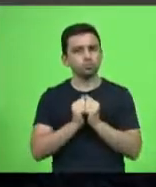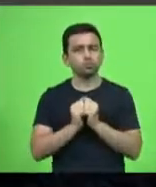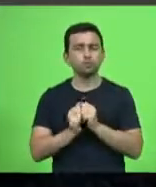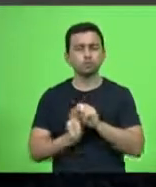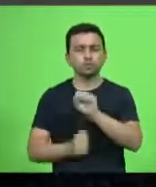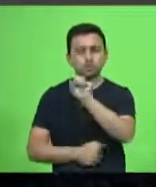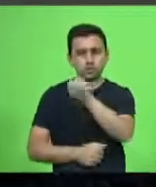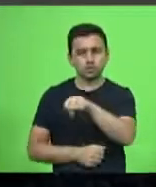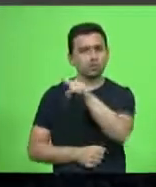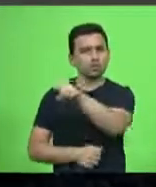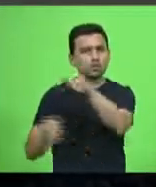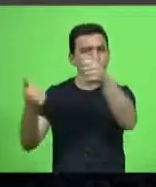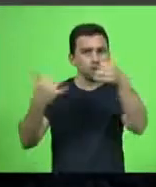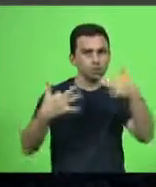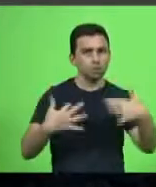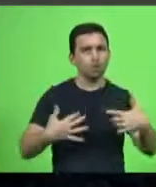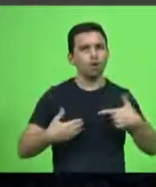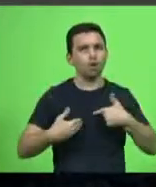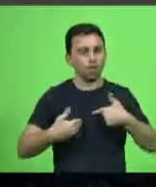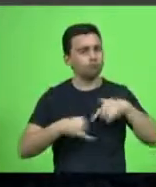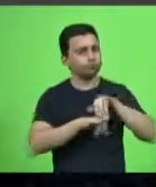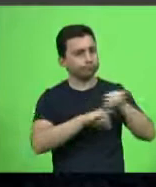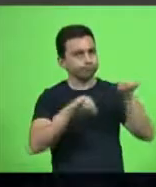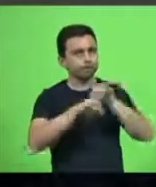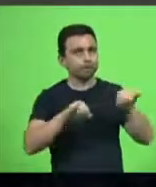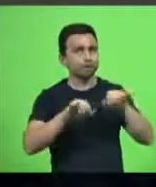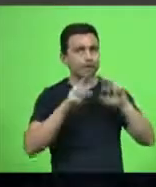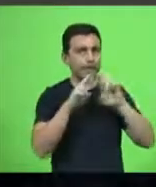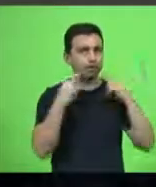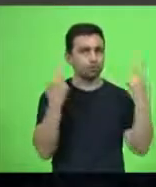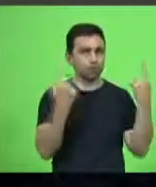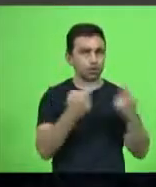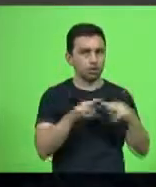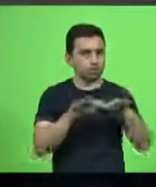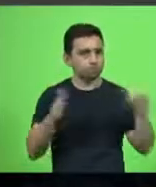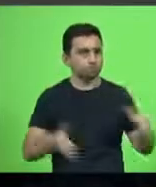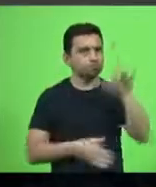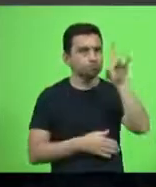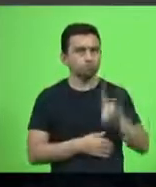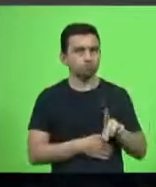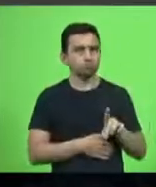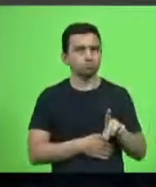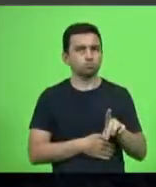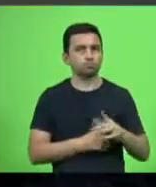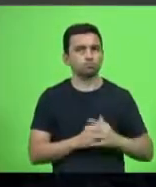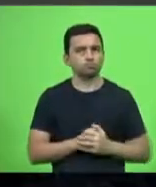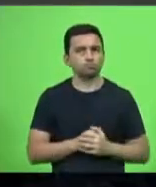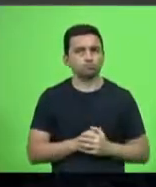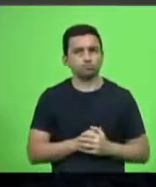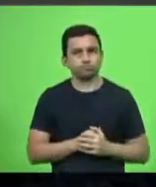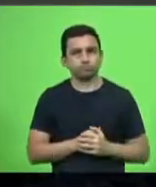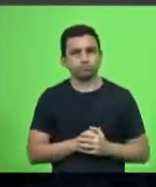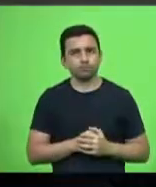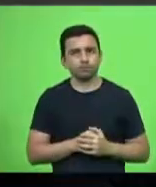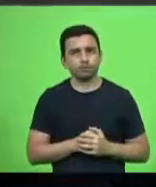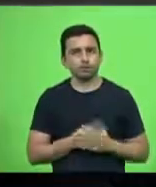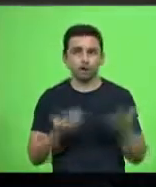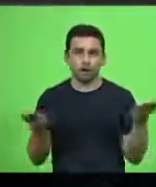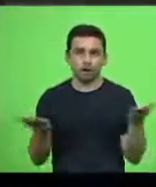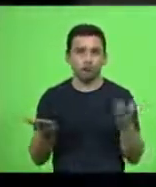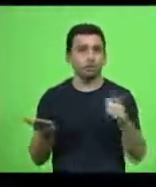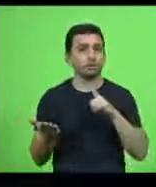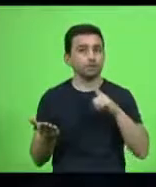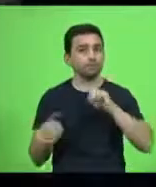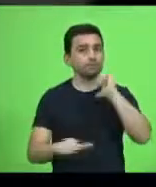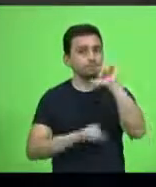levarei essa sua manifestação, a reunião da mesa diretora, para que, como houve agora a